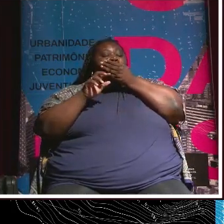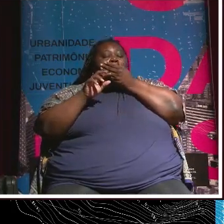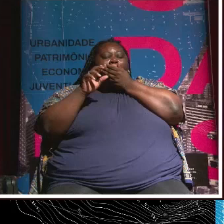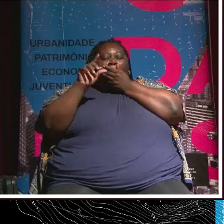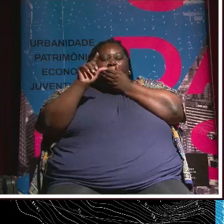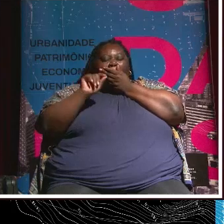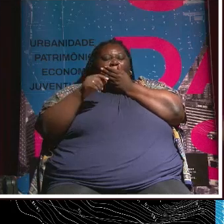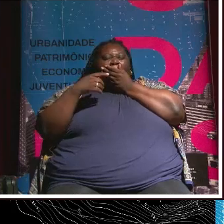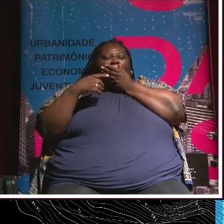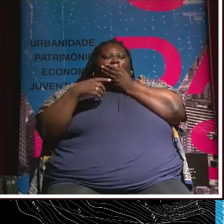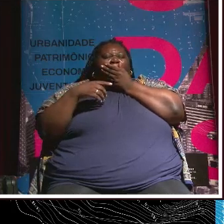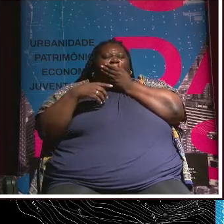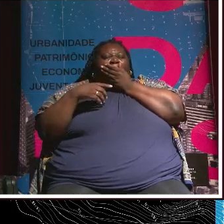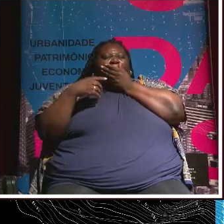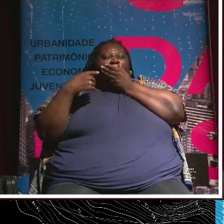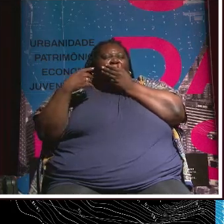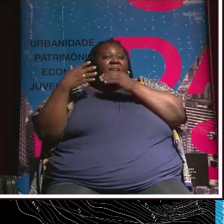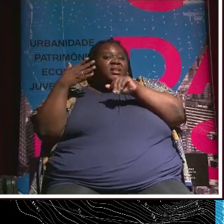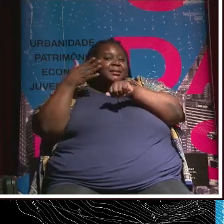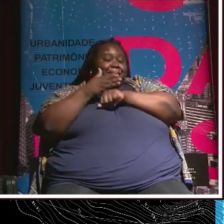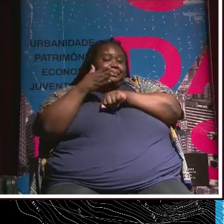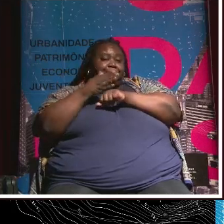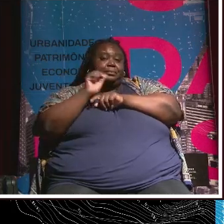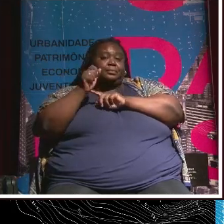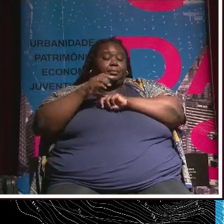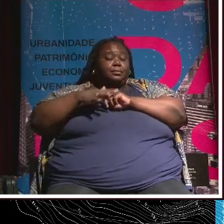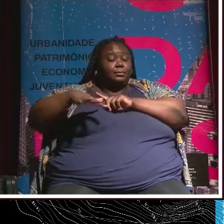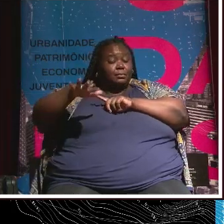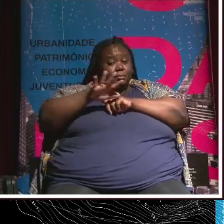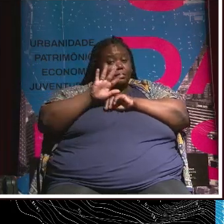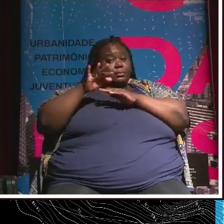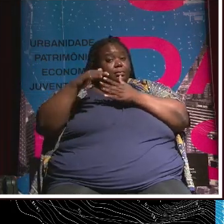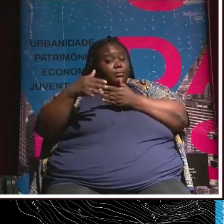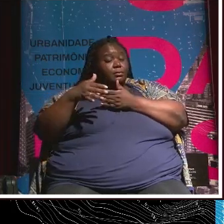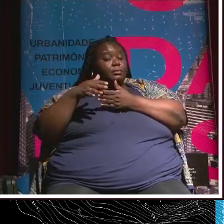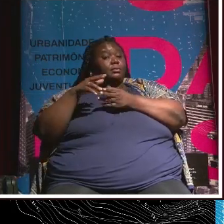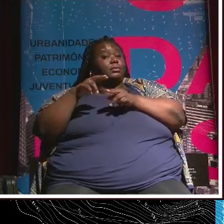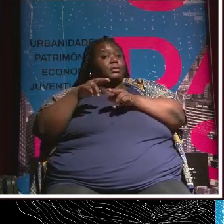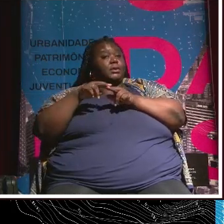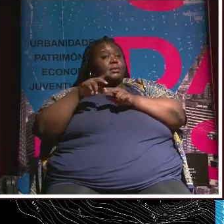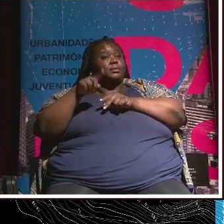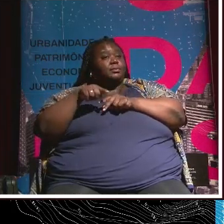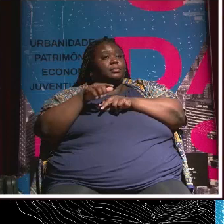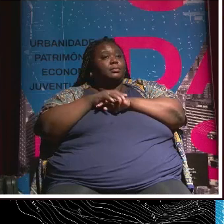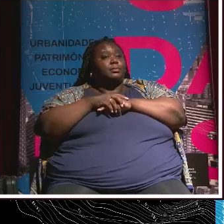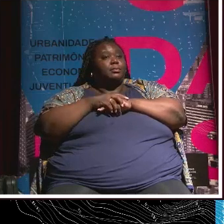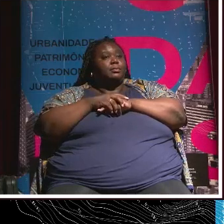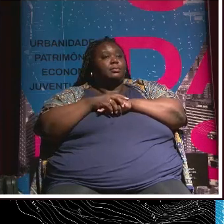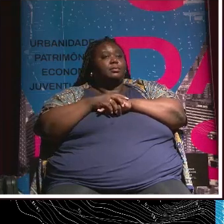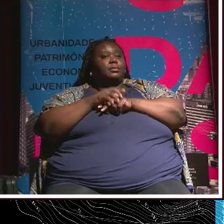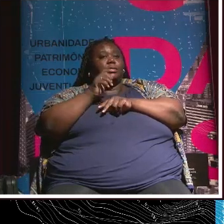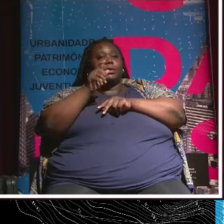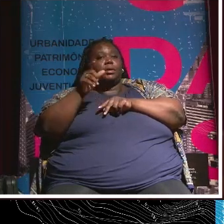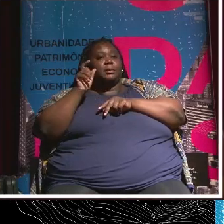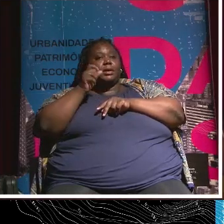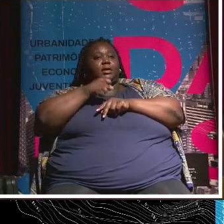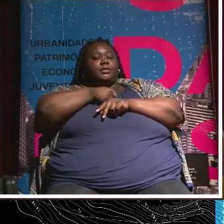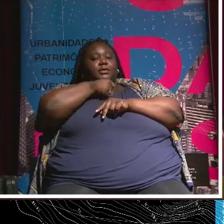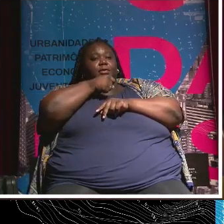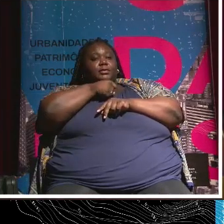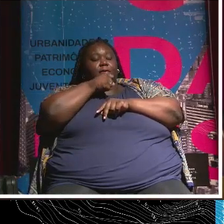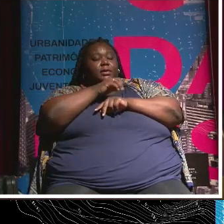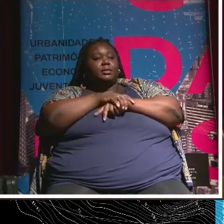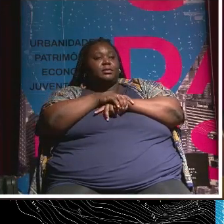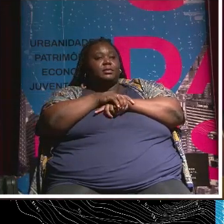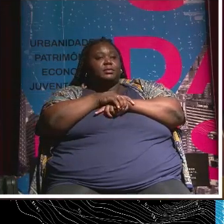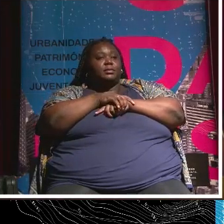participação social efetiva. Esse é o busilis da questão, uma palavra velha, praticamente mais velha do que